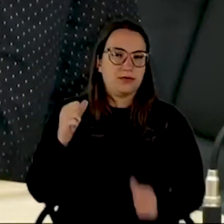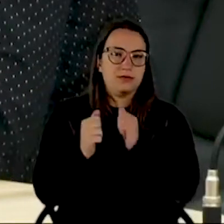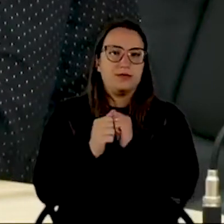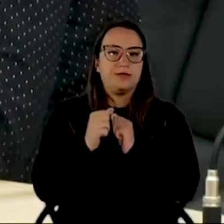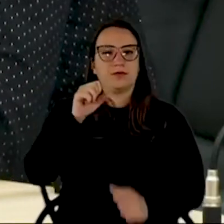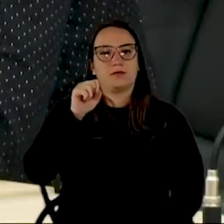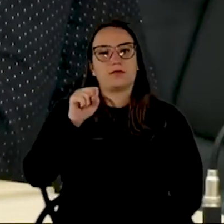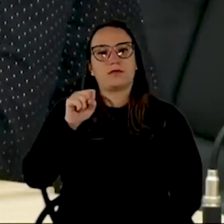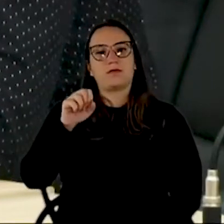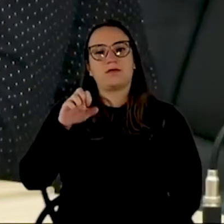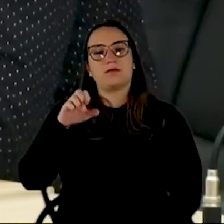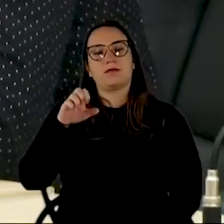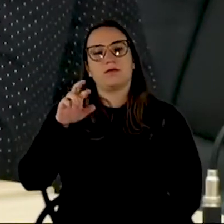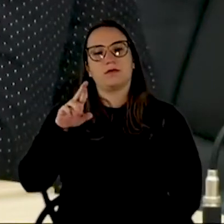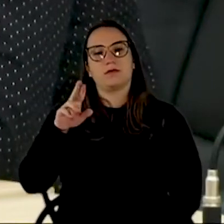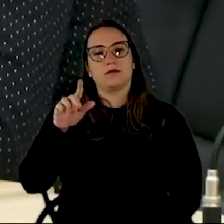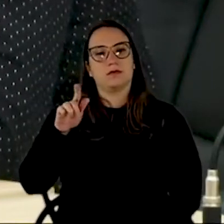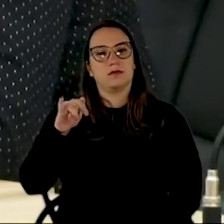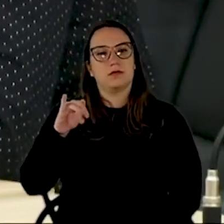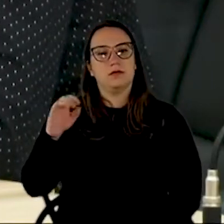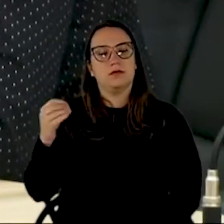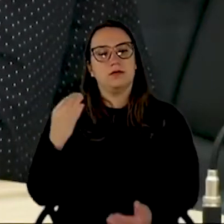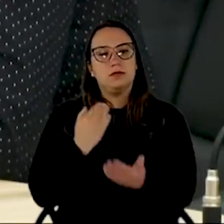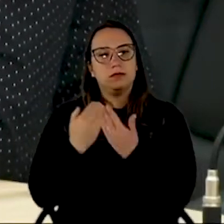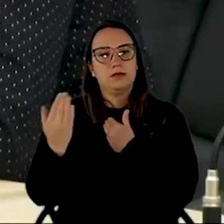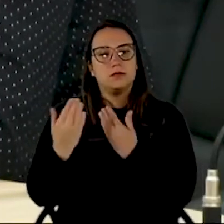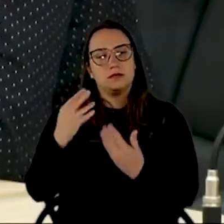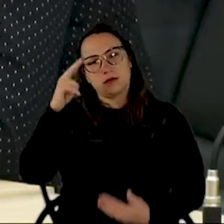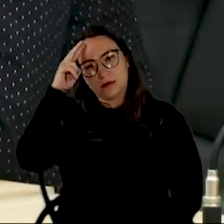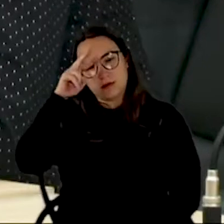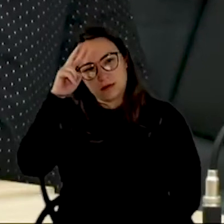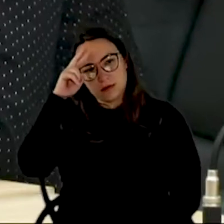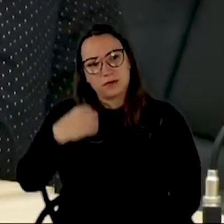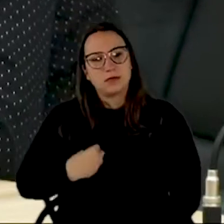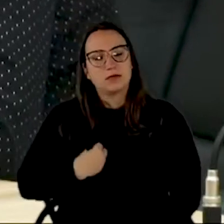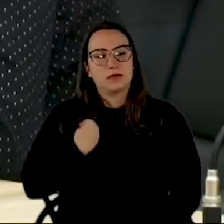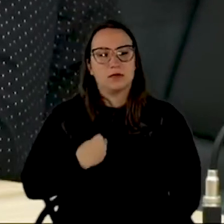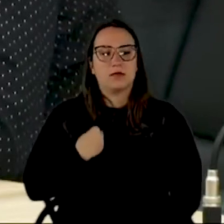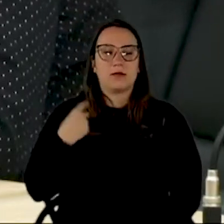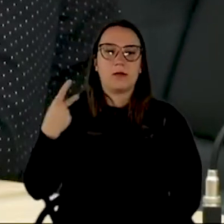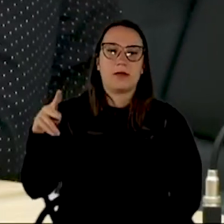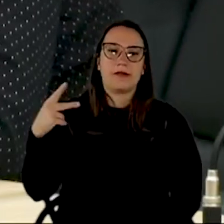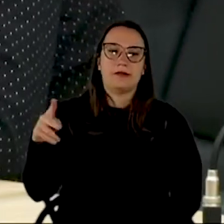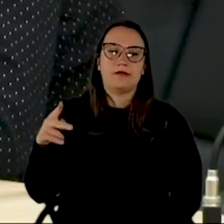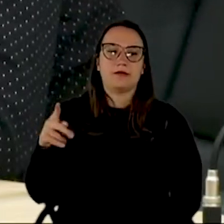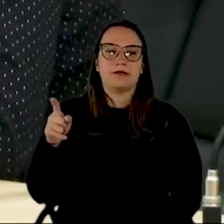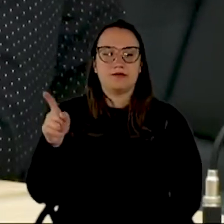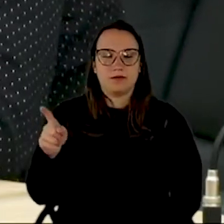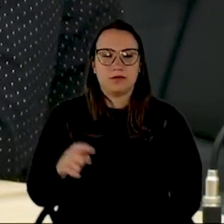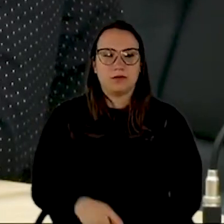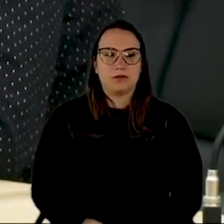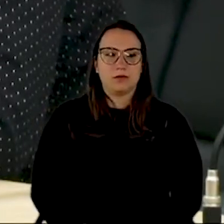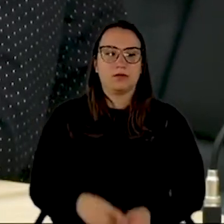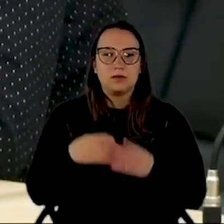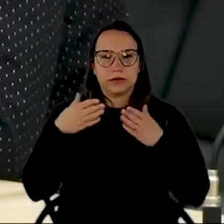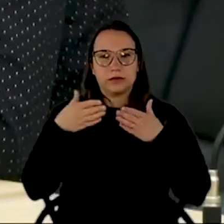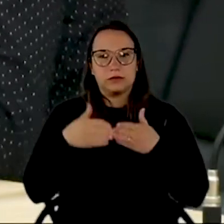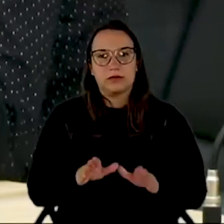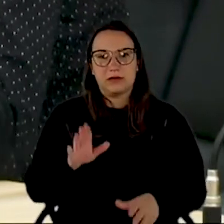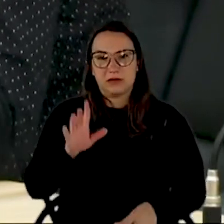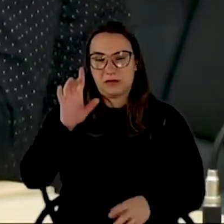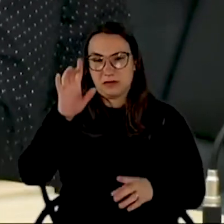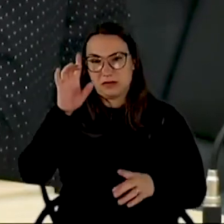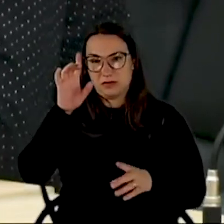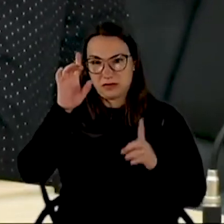gente contando um pouco da história, a vida dele. Então, viu, Carlos, a pessoa, quando nasce com alguma deficiência,